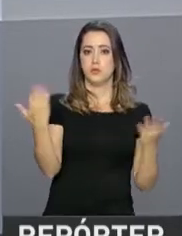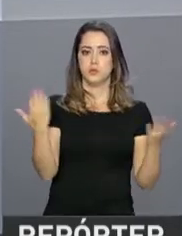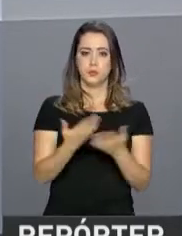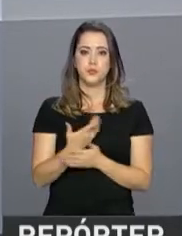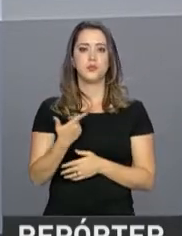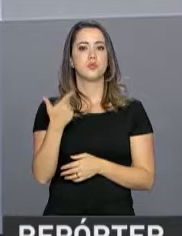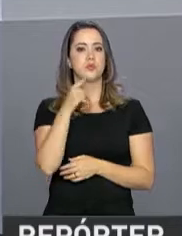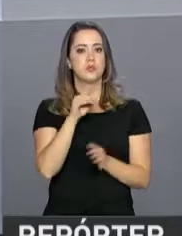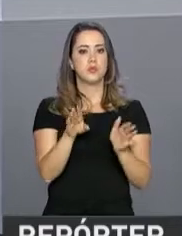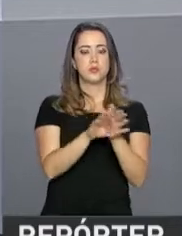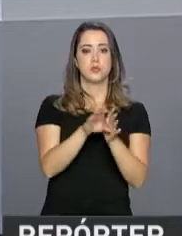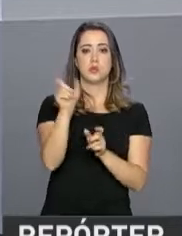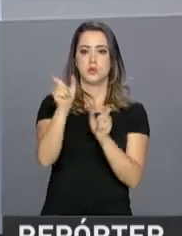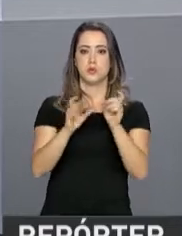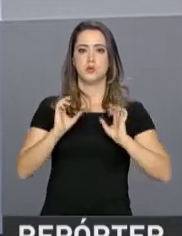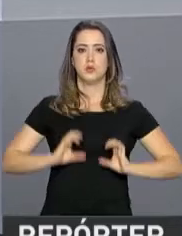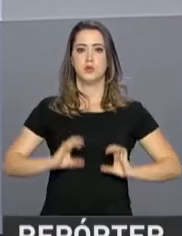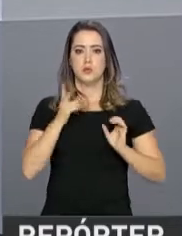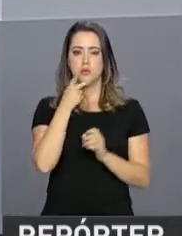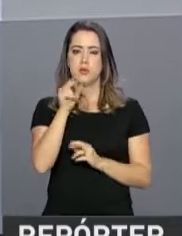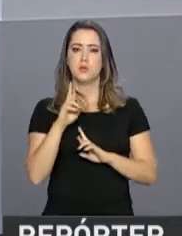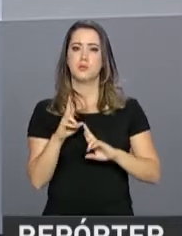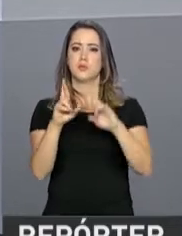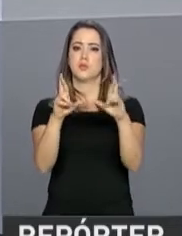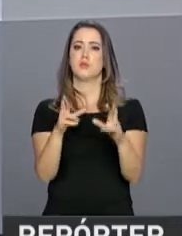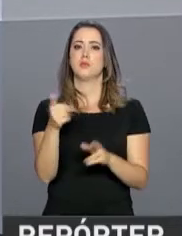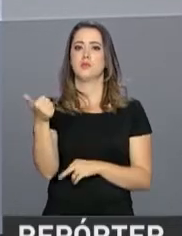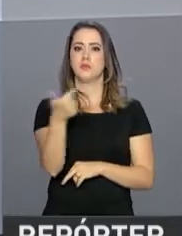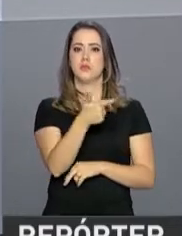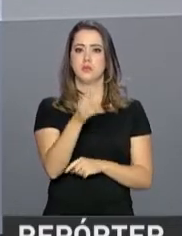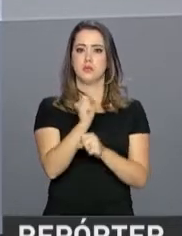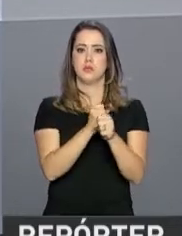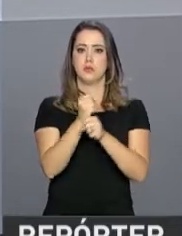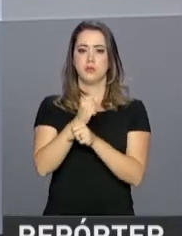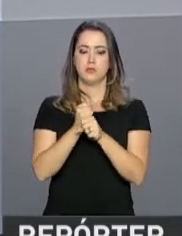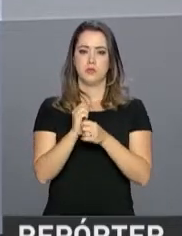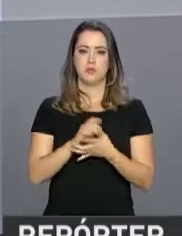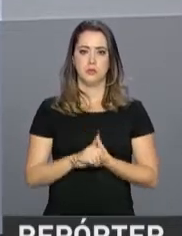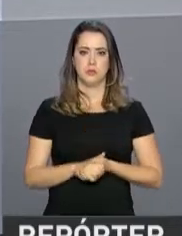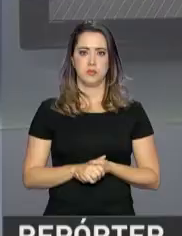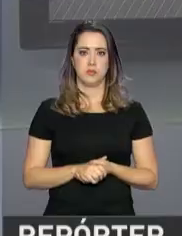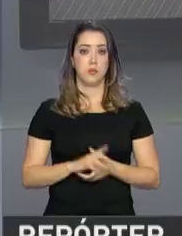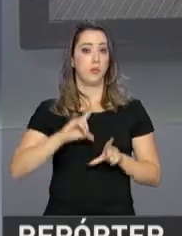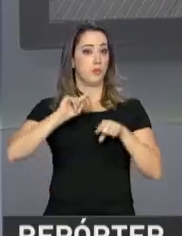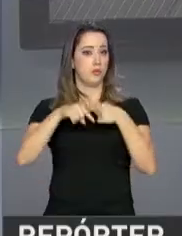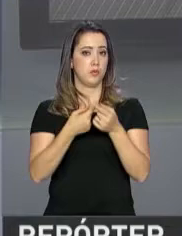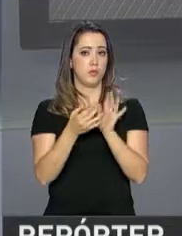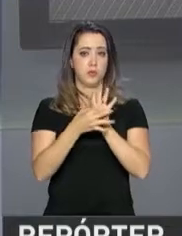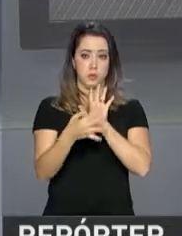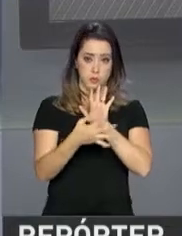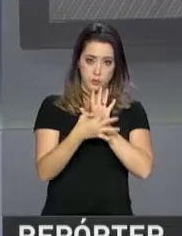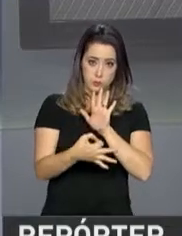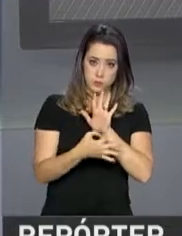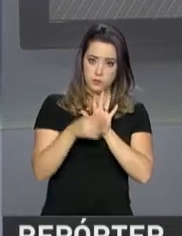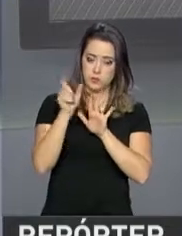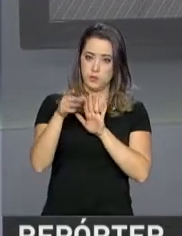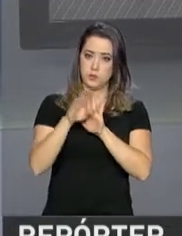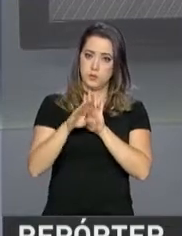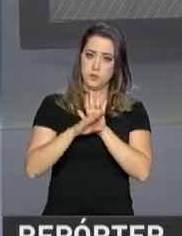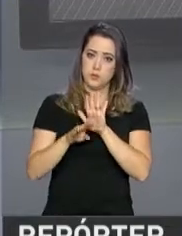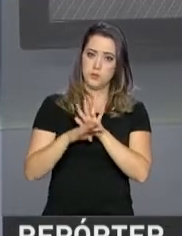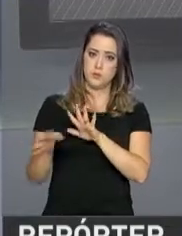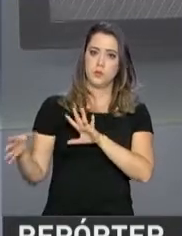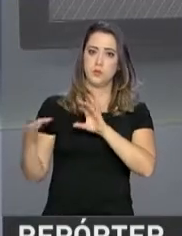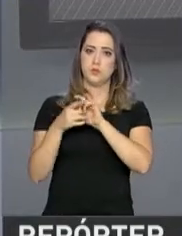chegou a vez dos cidadãos dizer o que eles esperam para os próximos 12 anos após a consulta pública o plano vai